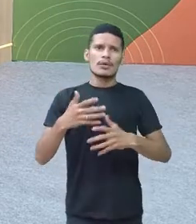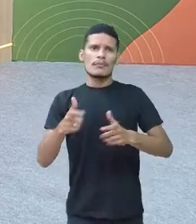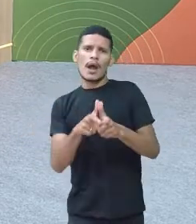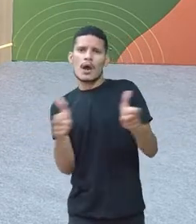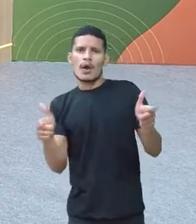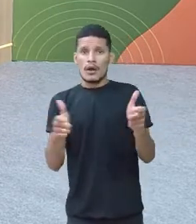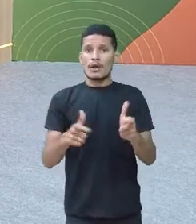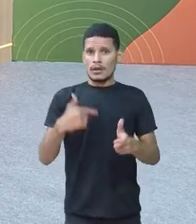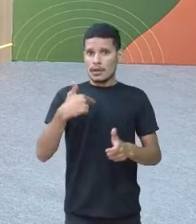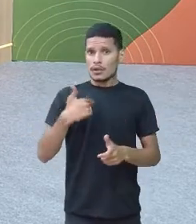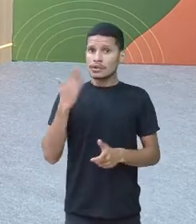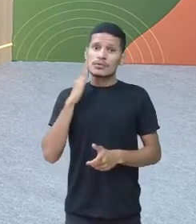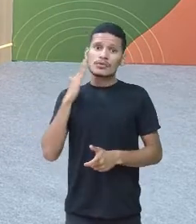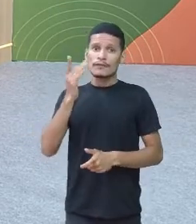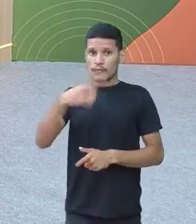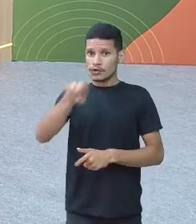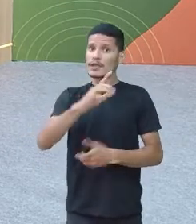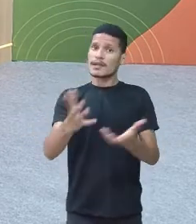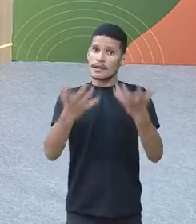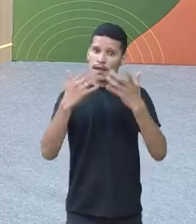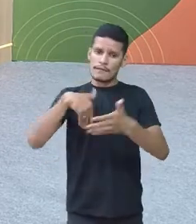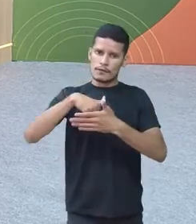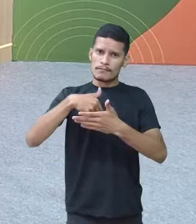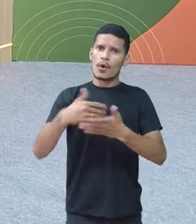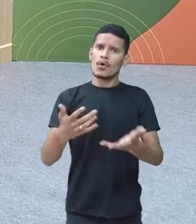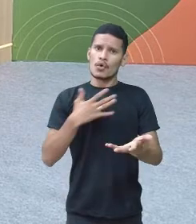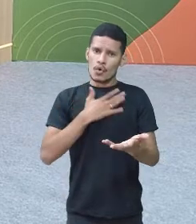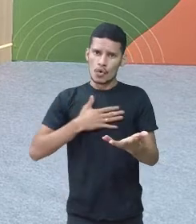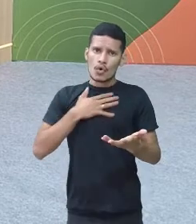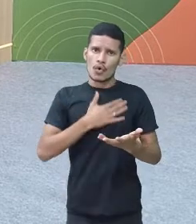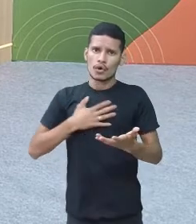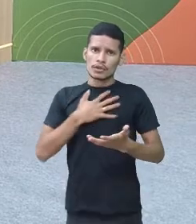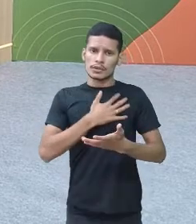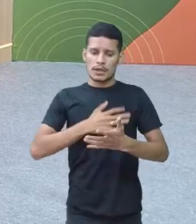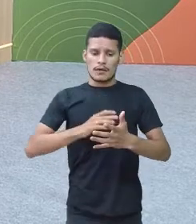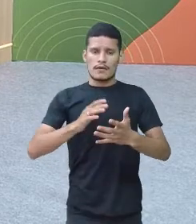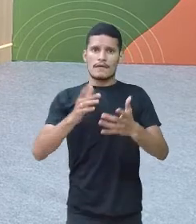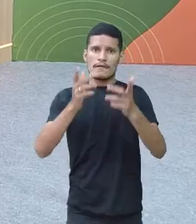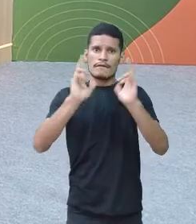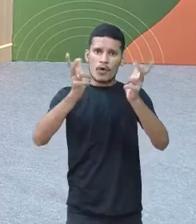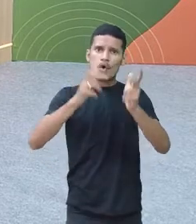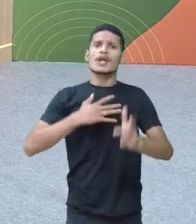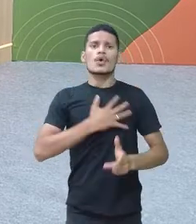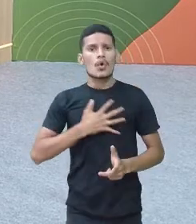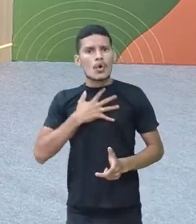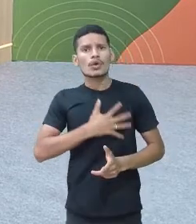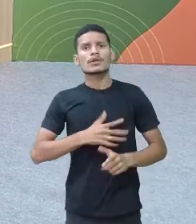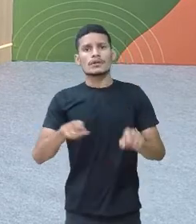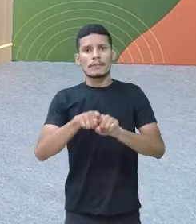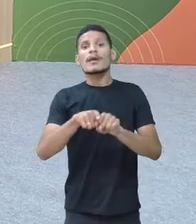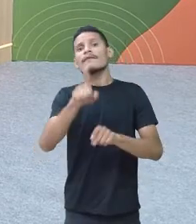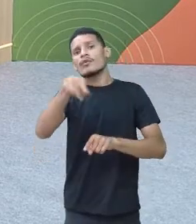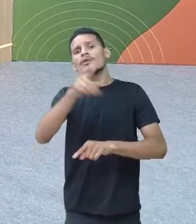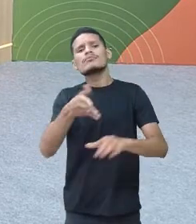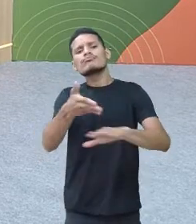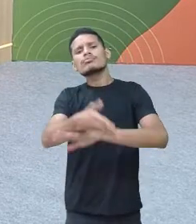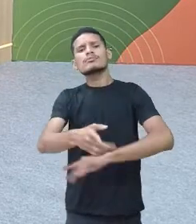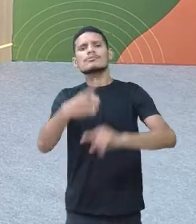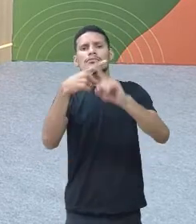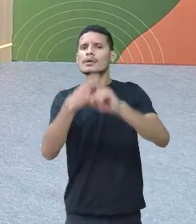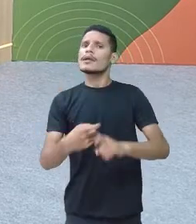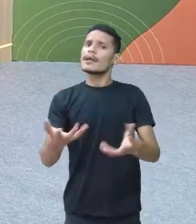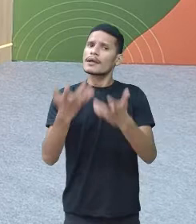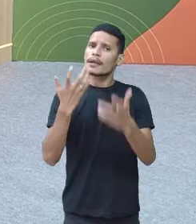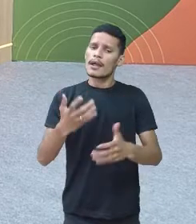né? Eu sei que tem alguns de vocês aí que gostam de jogar um futebol, gostam de jogar um vôlei. Então, de repente eu tô ali competindo. Eu quero ter um